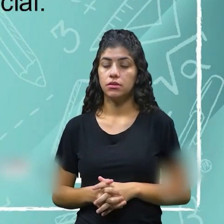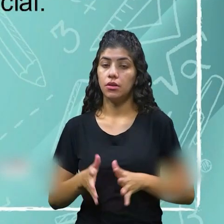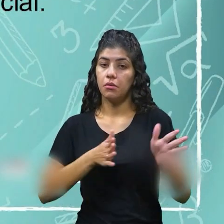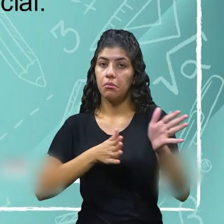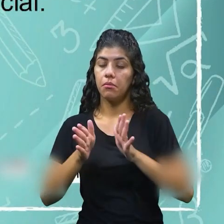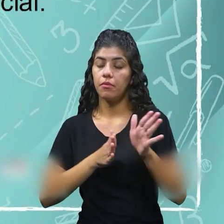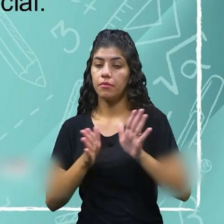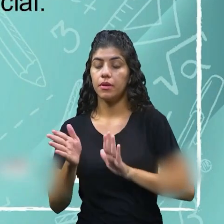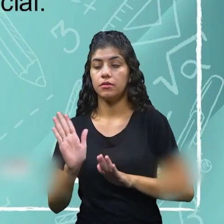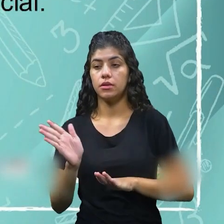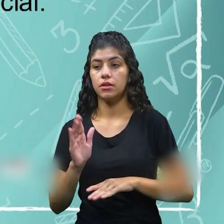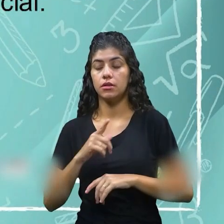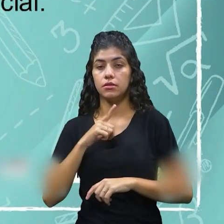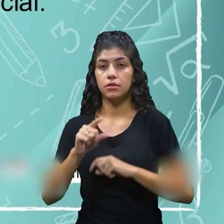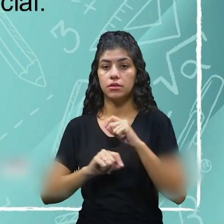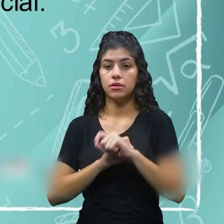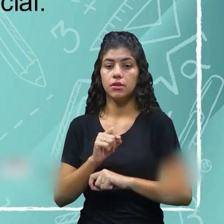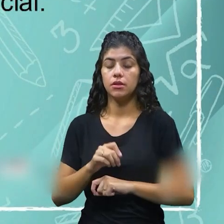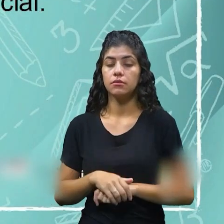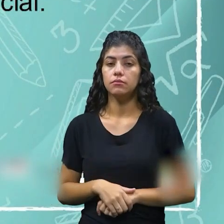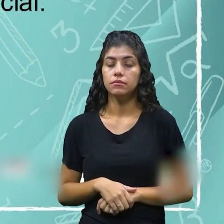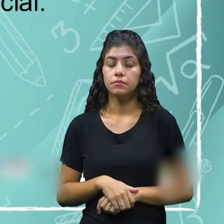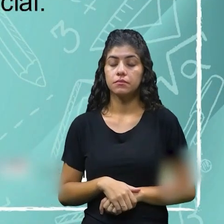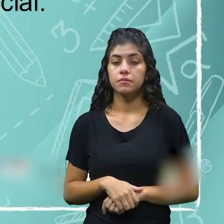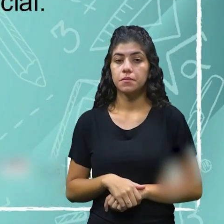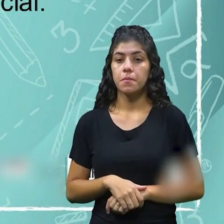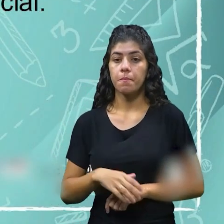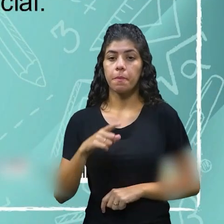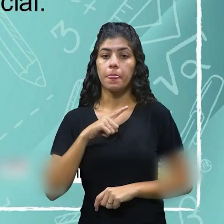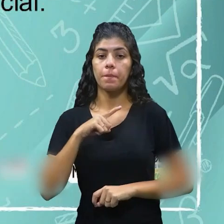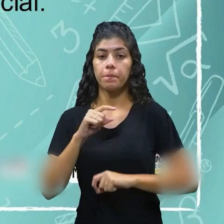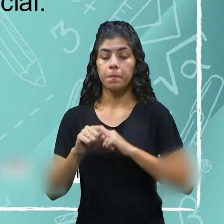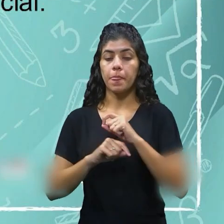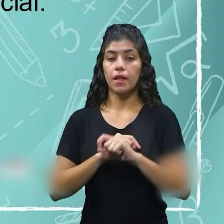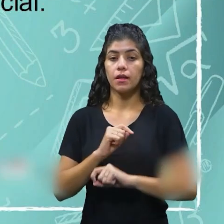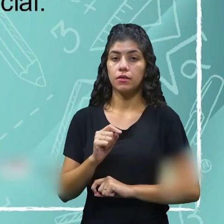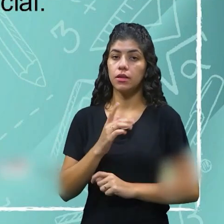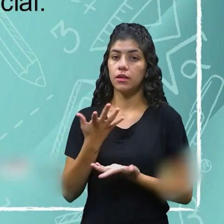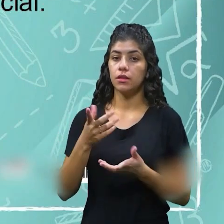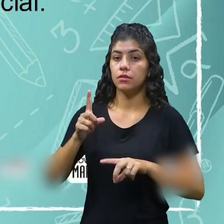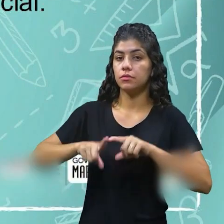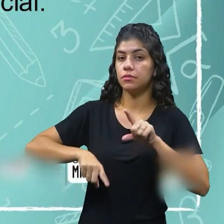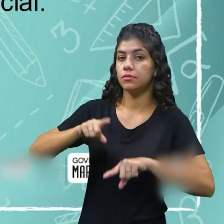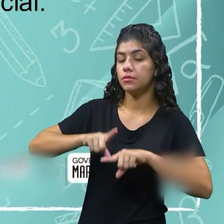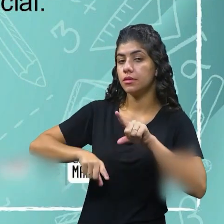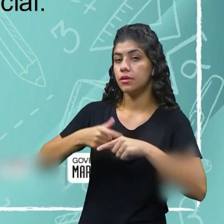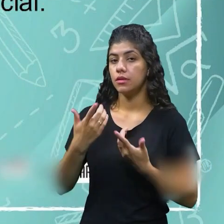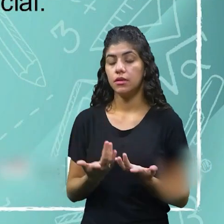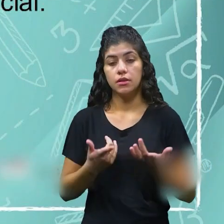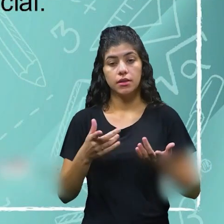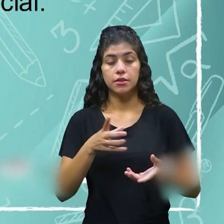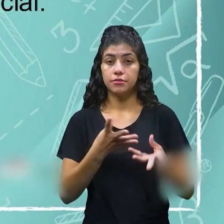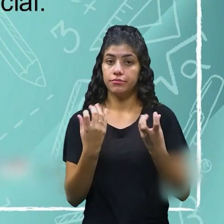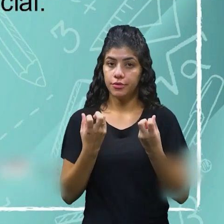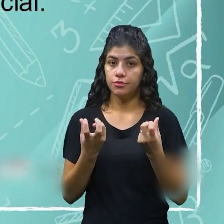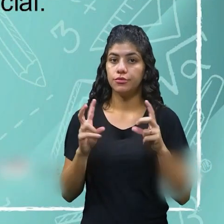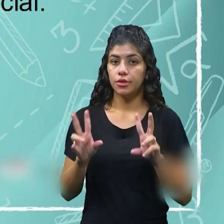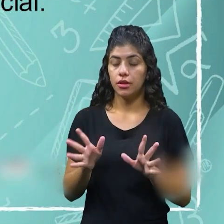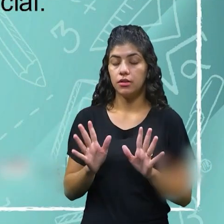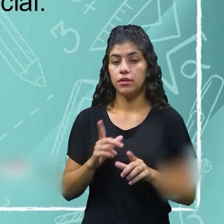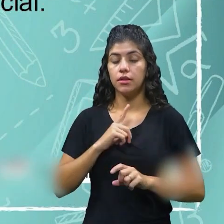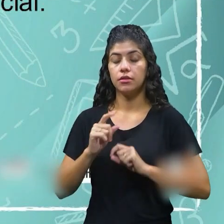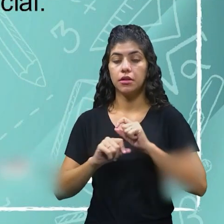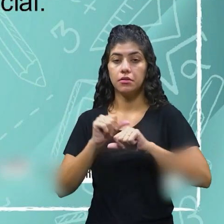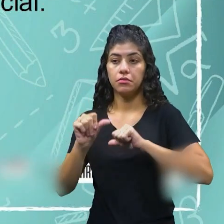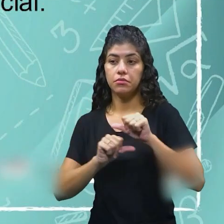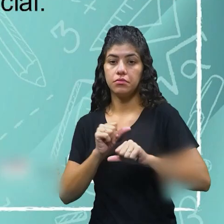e repouso. Um ponto material está em movimento quando sua posição em relação a um determinado referencial, que a gente viu, né, varia de